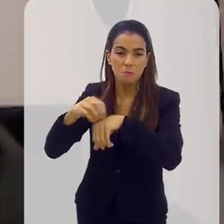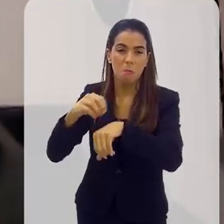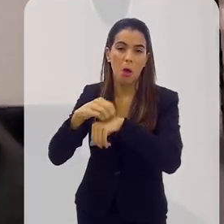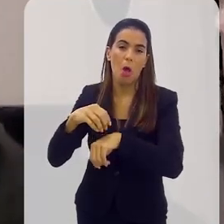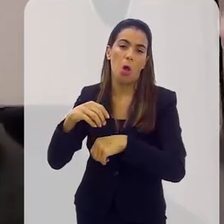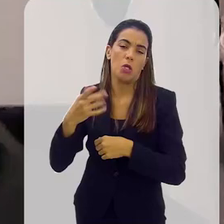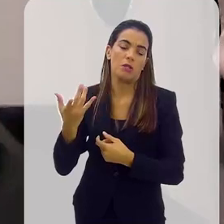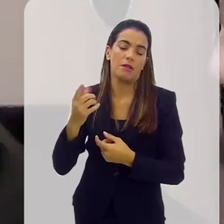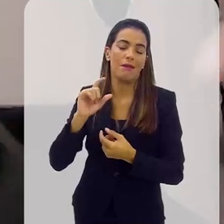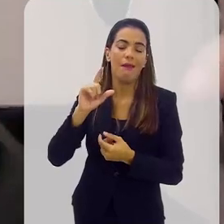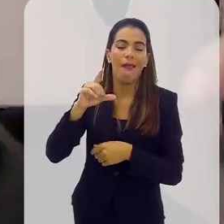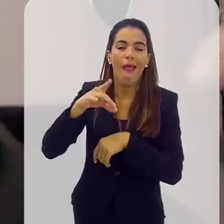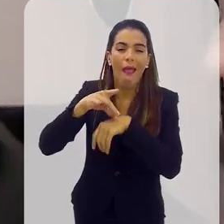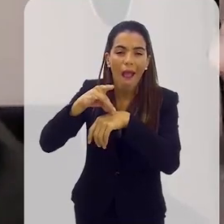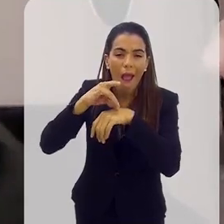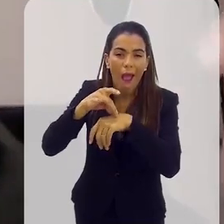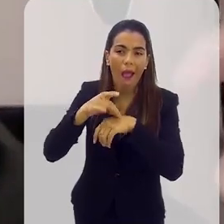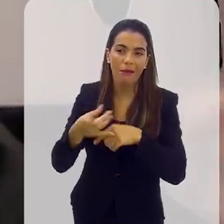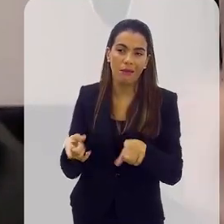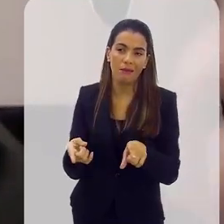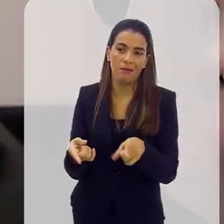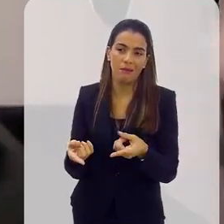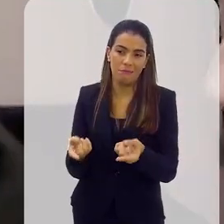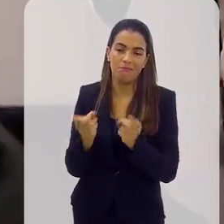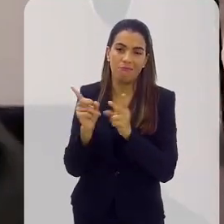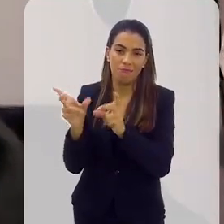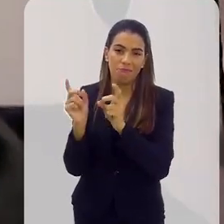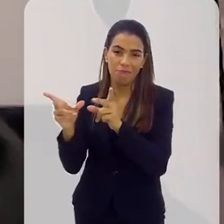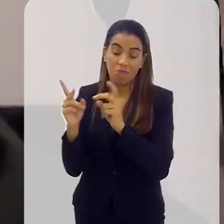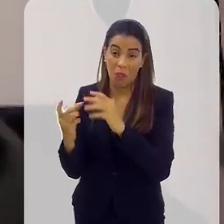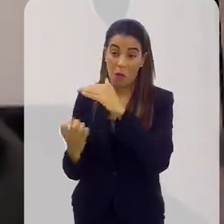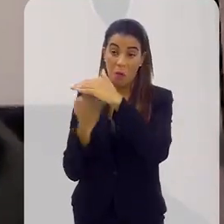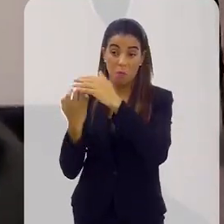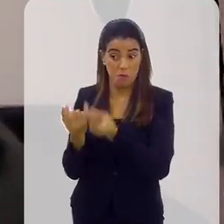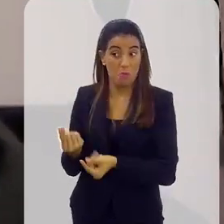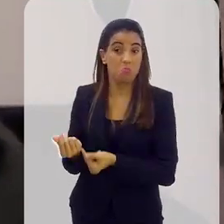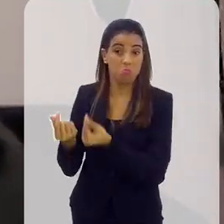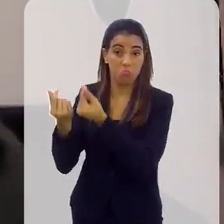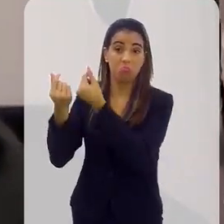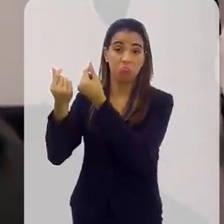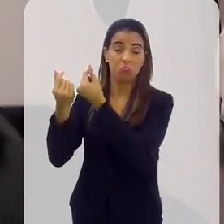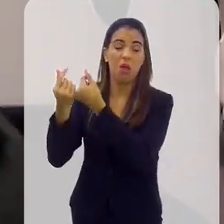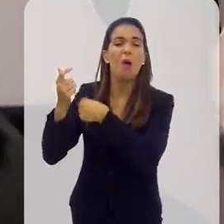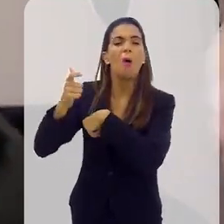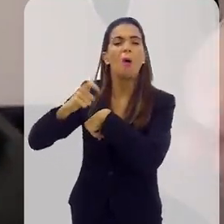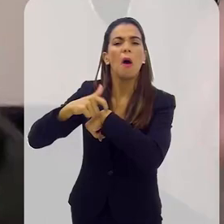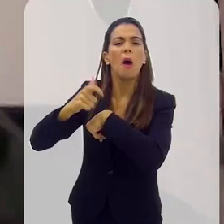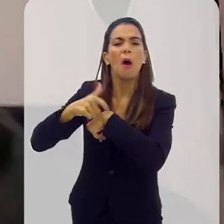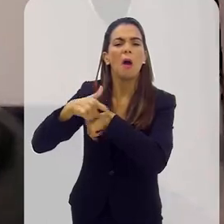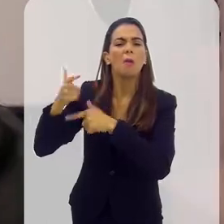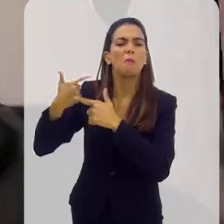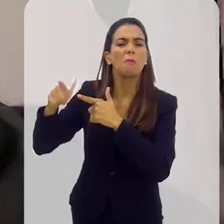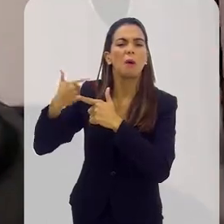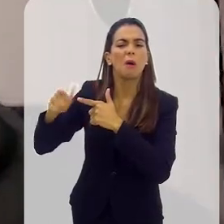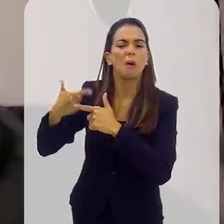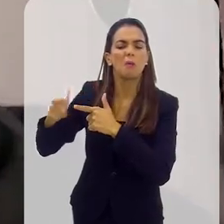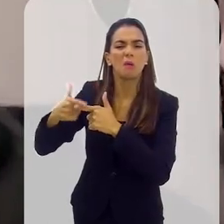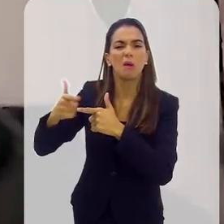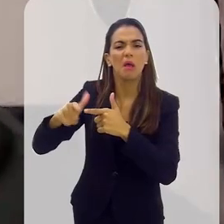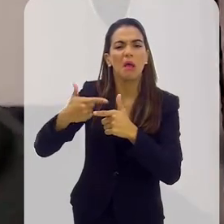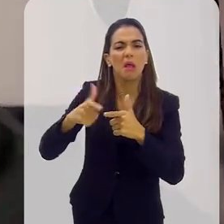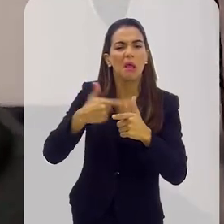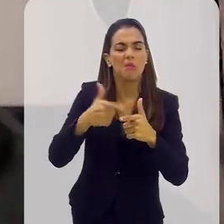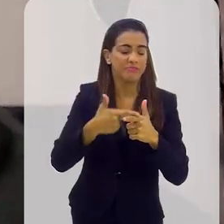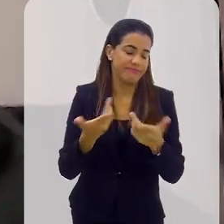transporte de frigoríficos, tudo isso, fornecia para Casas Sendas, era um empresário bem-sucedido, mas aí foi uma série de